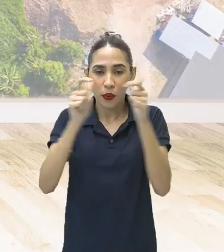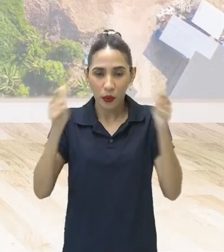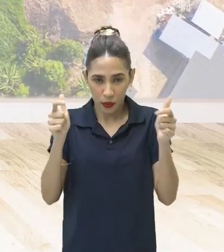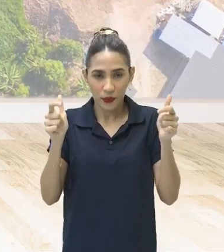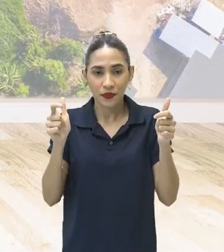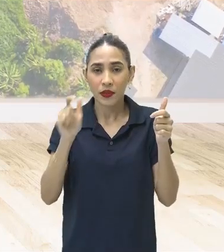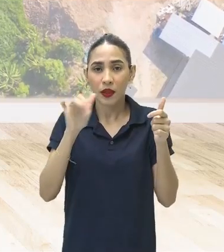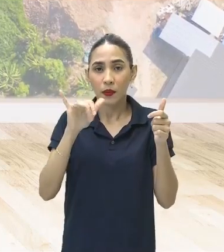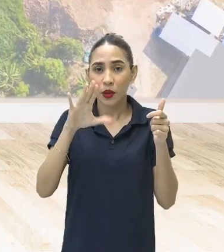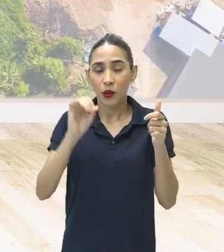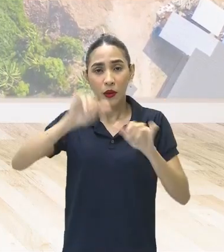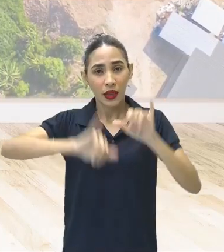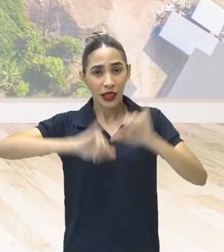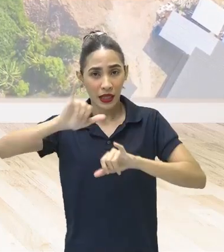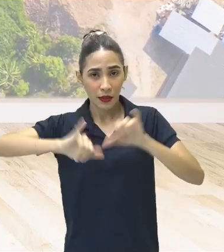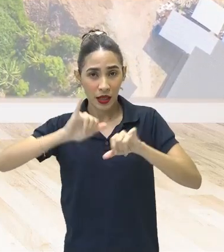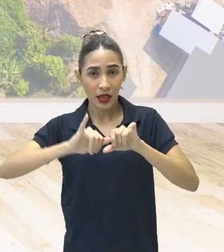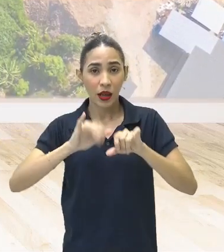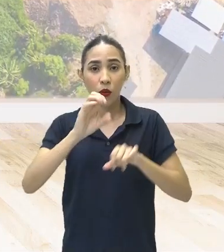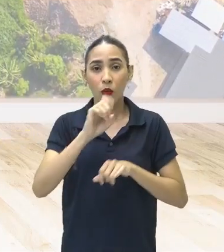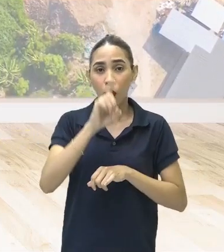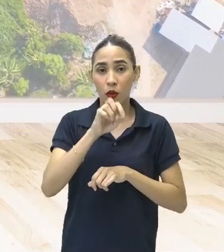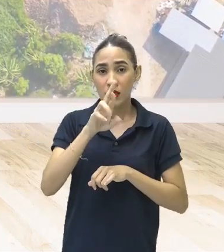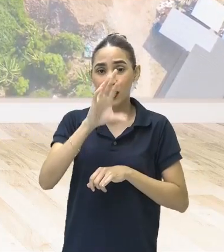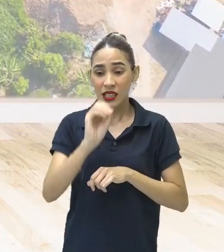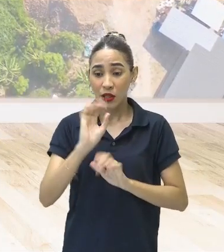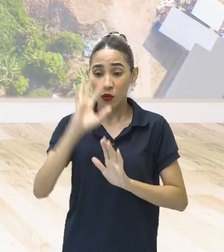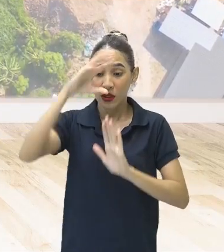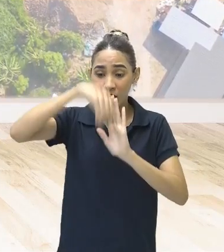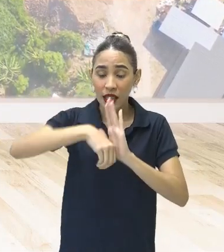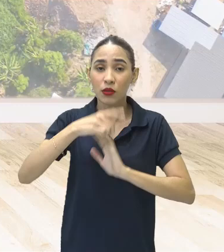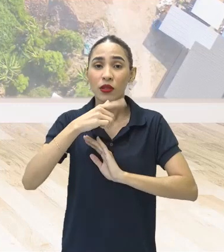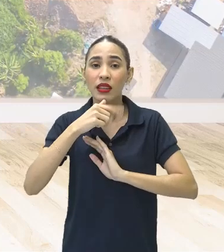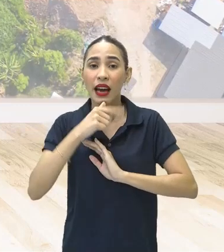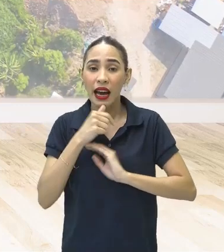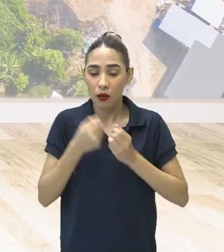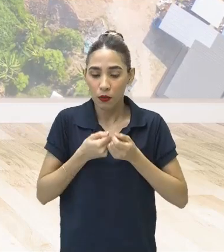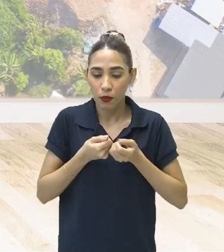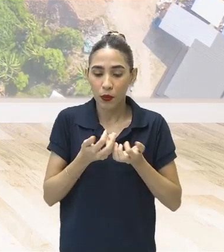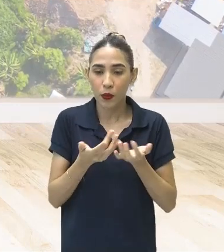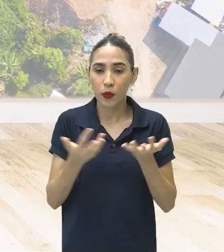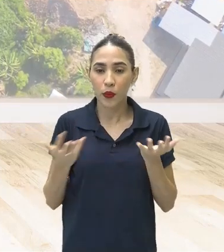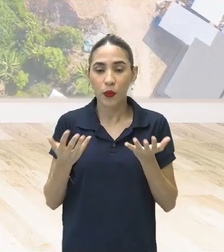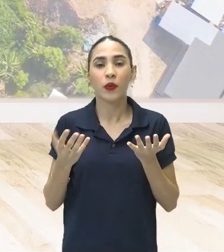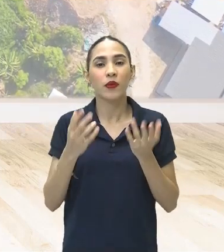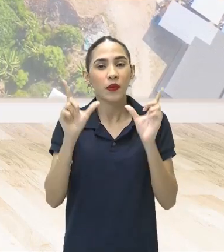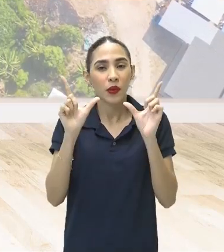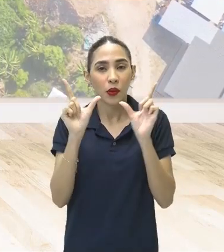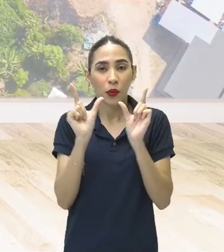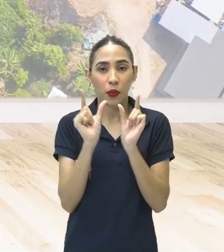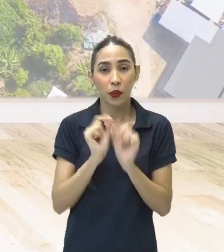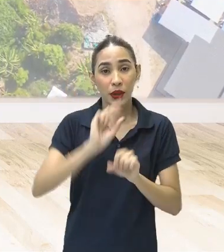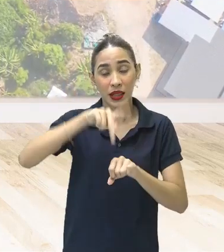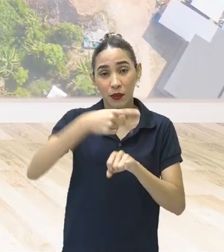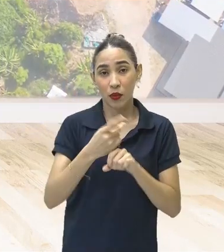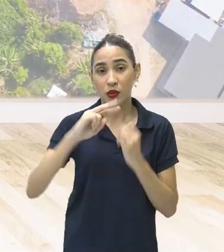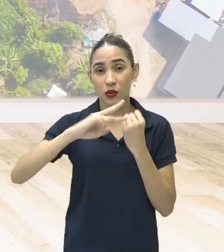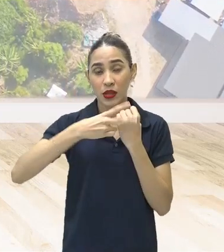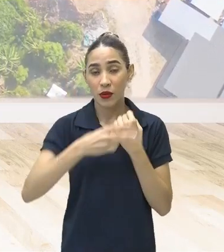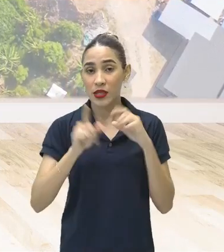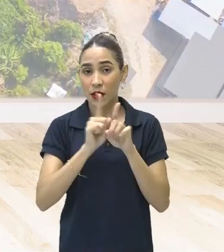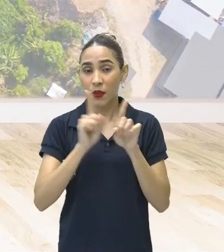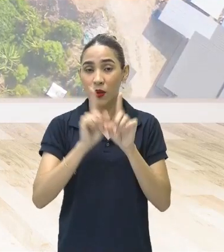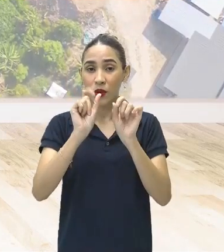demanda bioquímica de oxigênio, o oxigênio na água que estava dissolvido vai diminuindo, provocando também